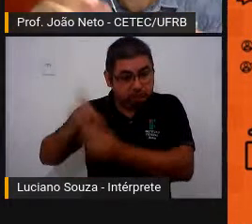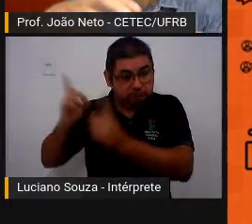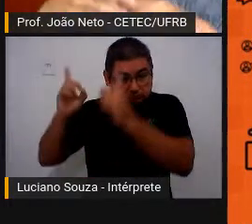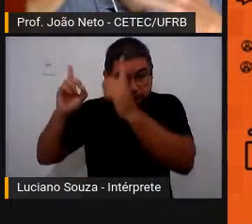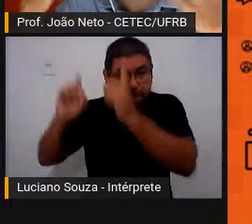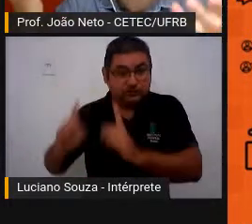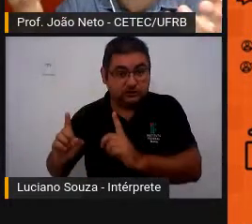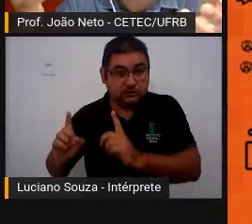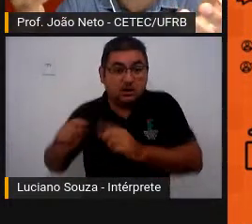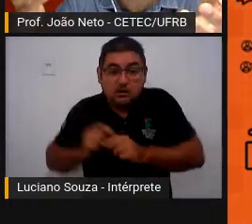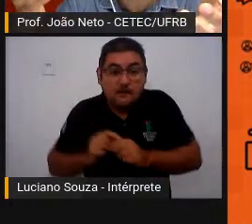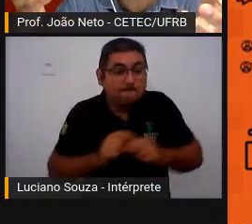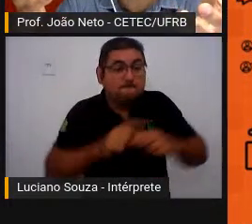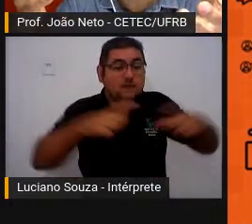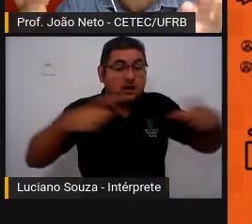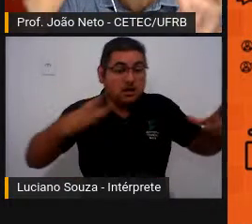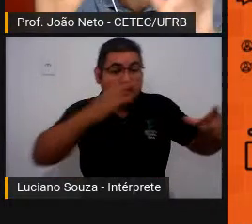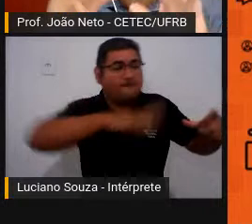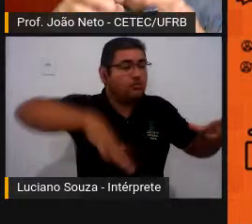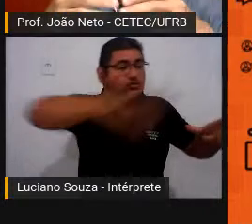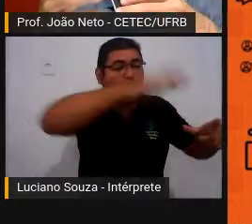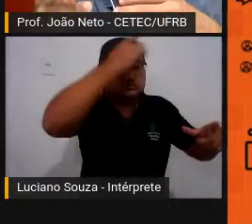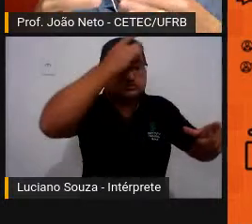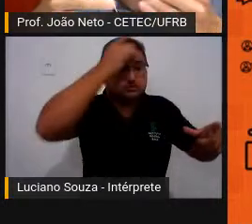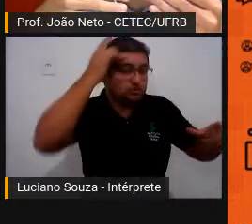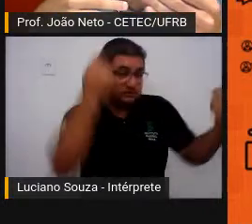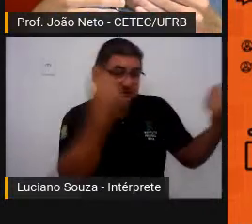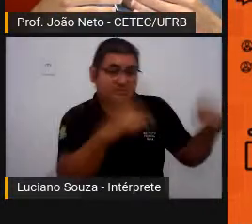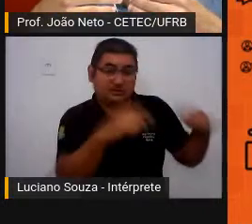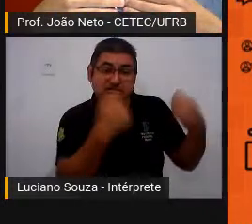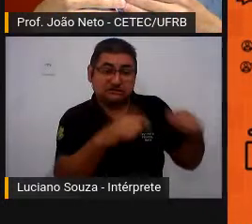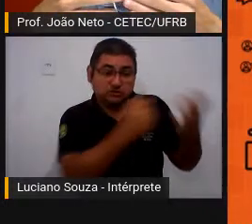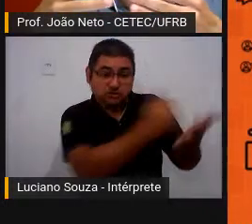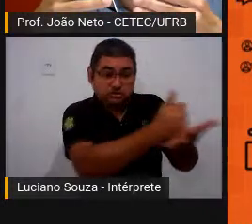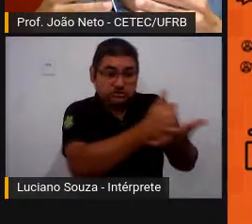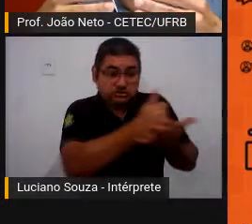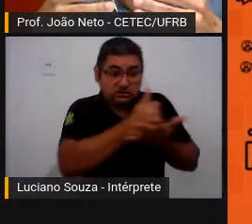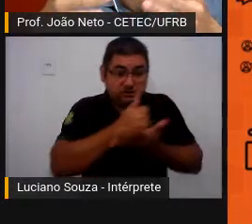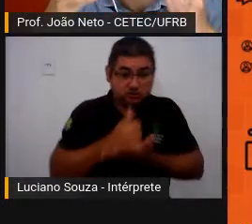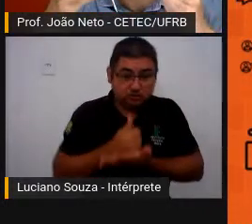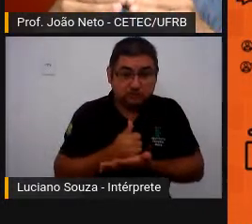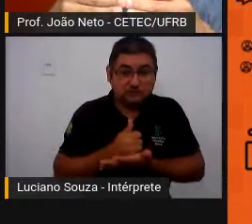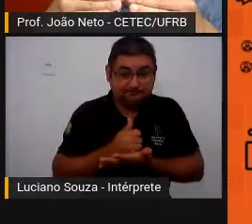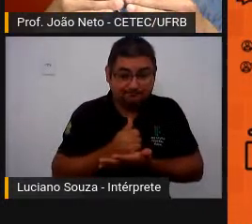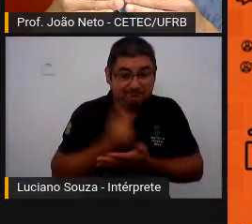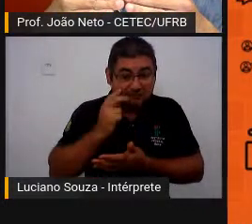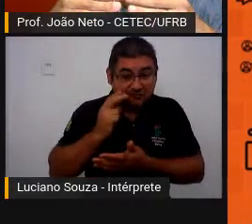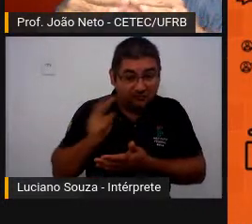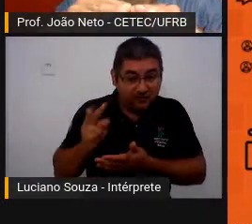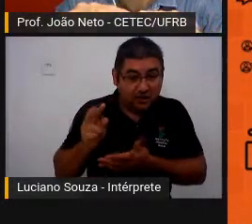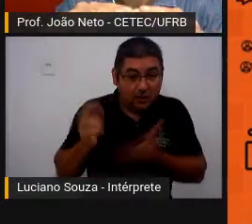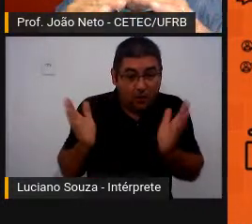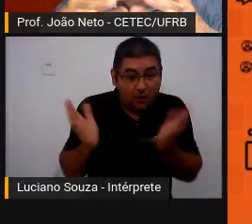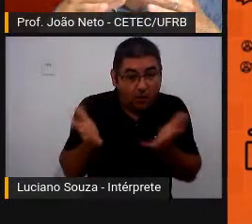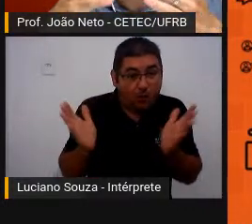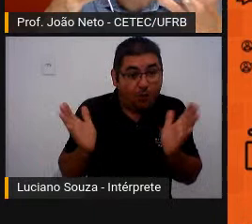mais amplo Universo de todo e qualquer pessoa observa em que a hoje embora